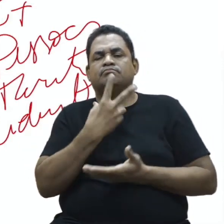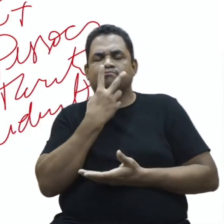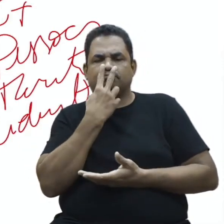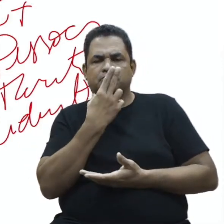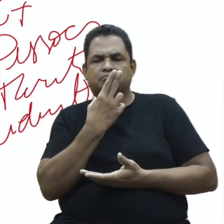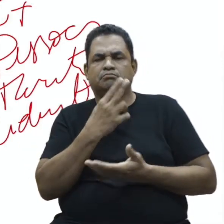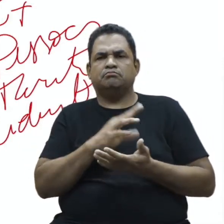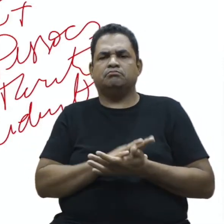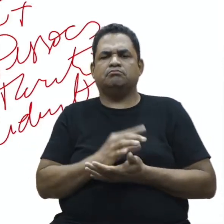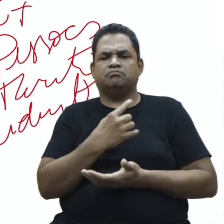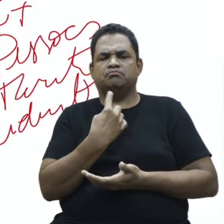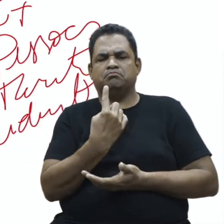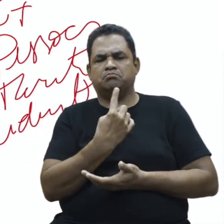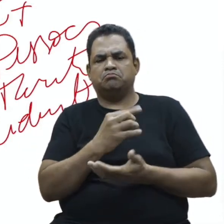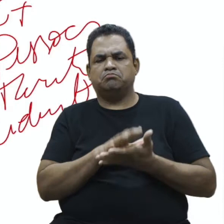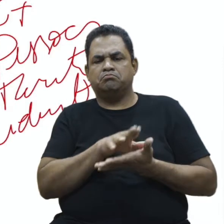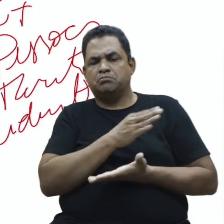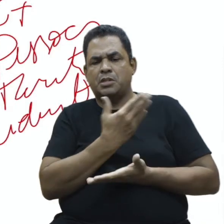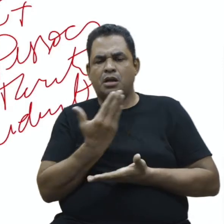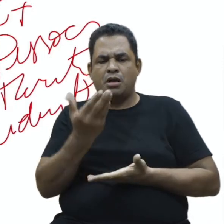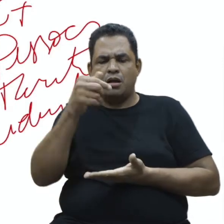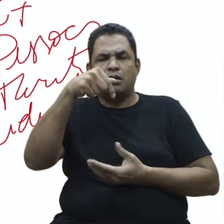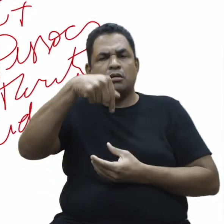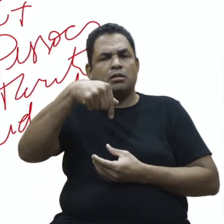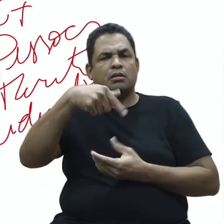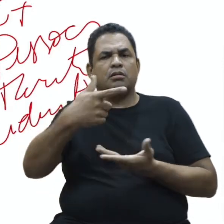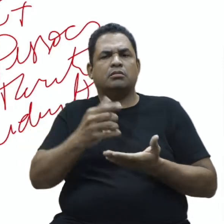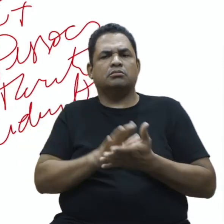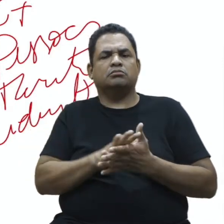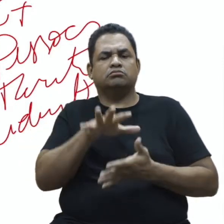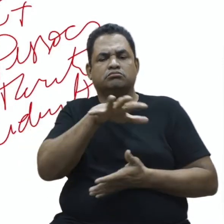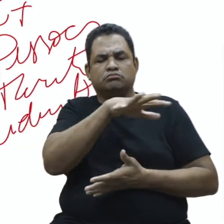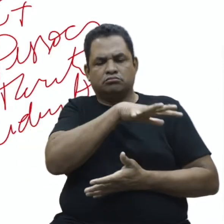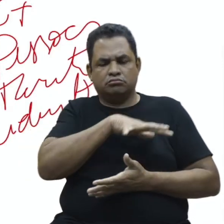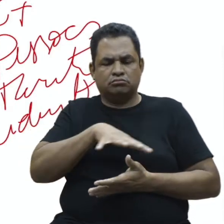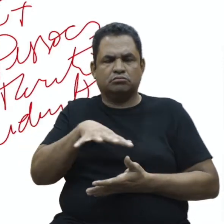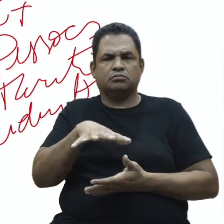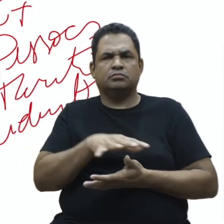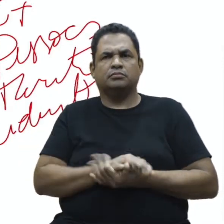com os nossos semelhantes aqui, territorialmente falando.